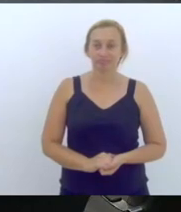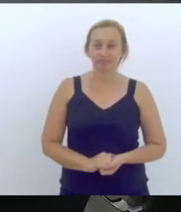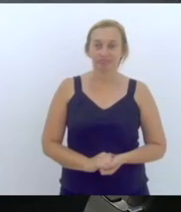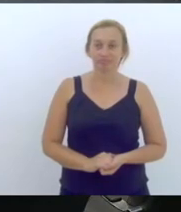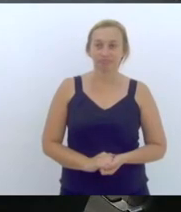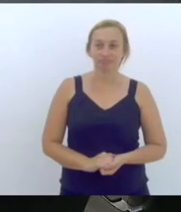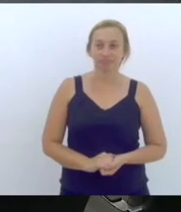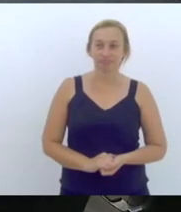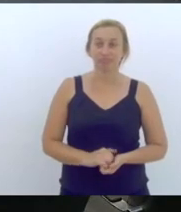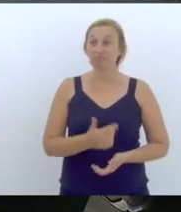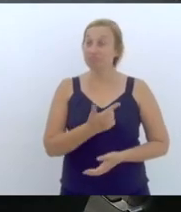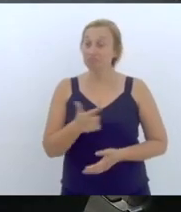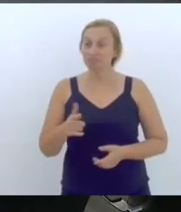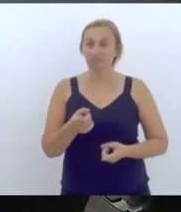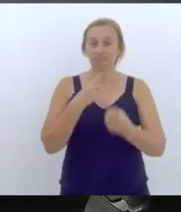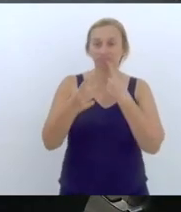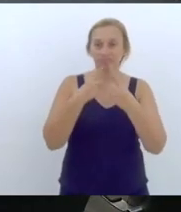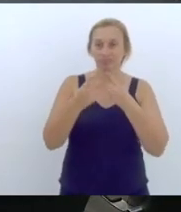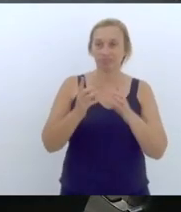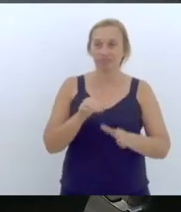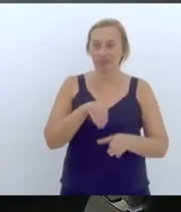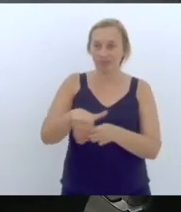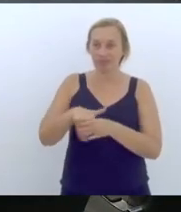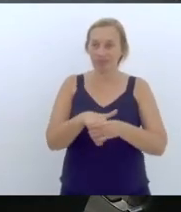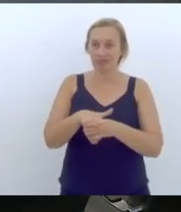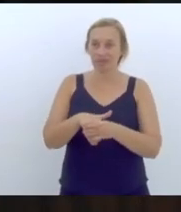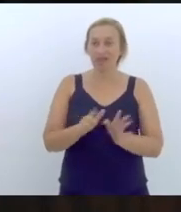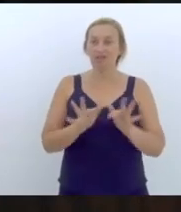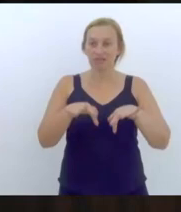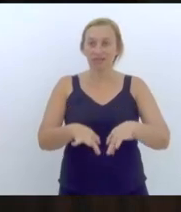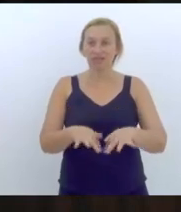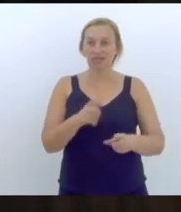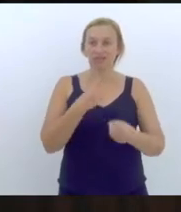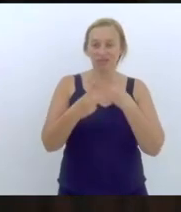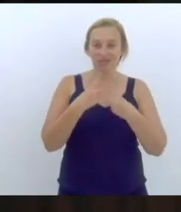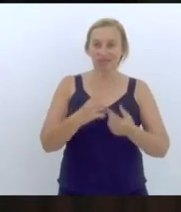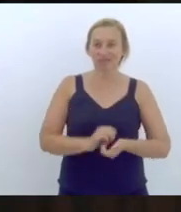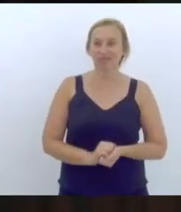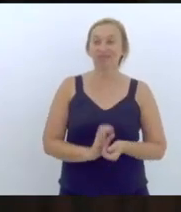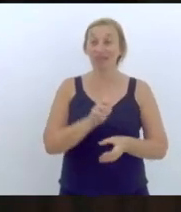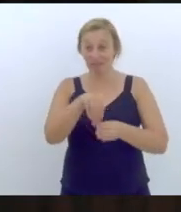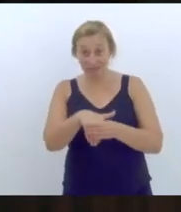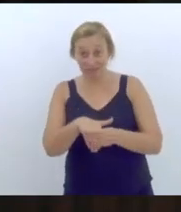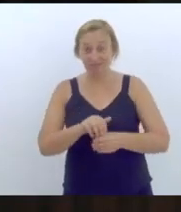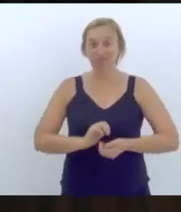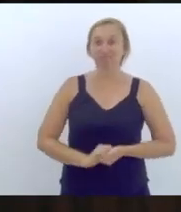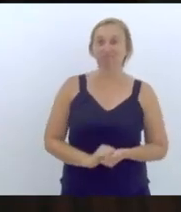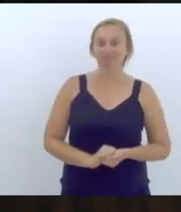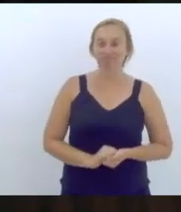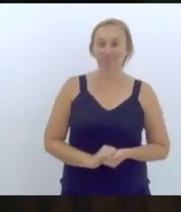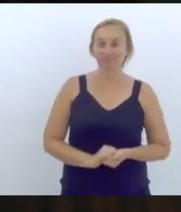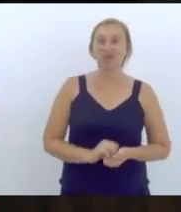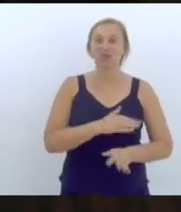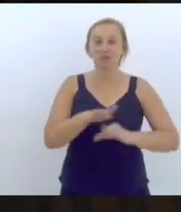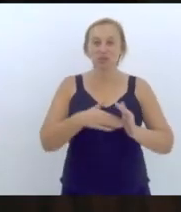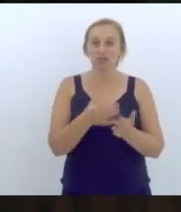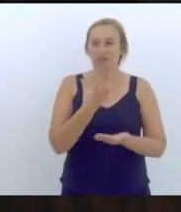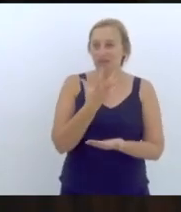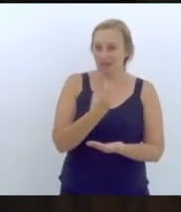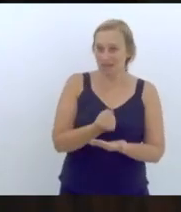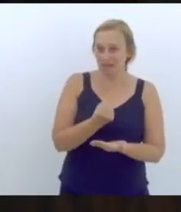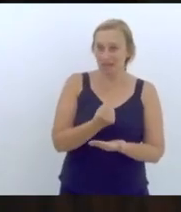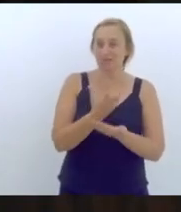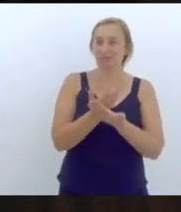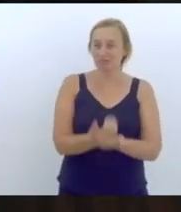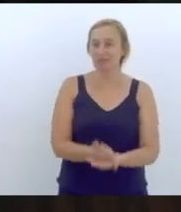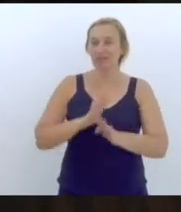Não havendo mais quem queira discutir, em votação. Encerrada a discussão. Em votação. Os senhores que aprovam permaneçam como